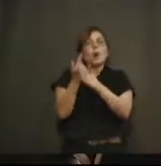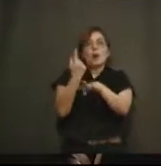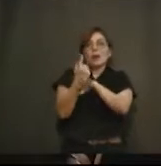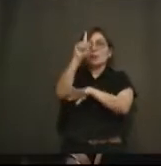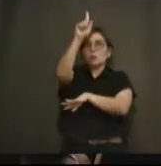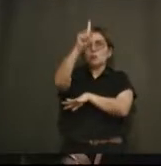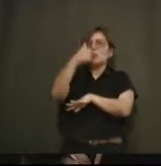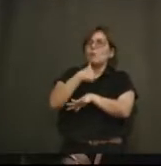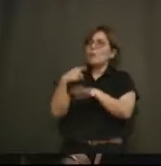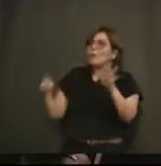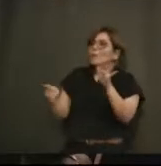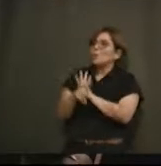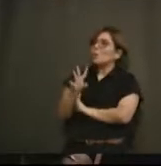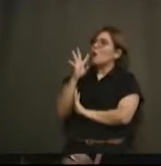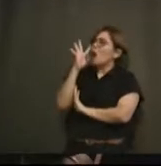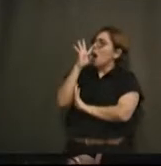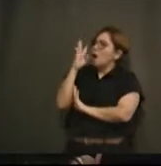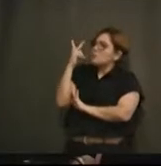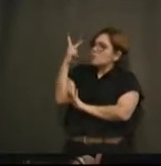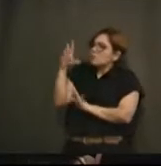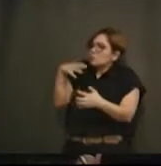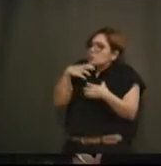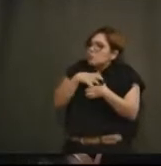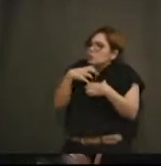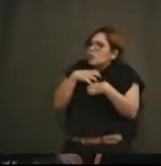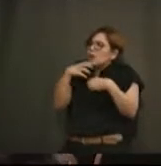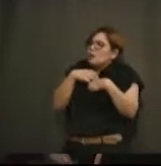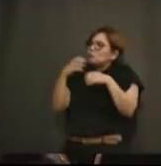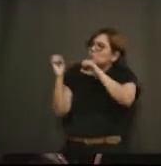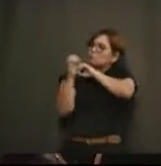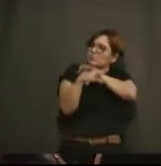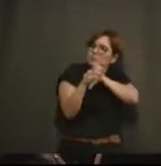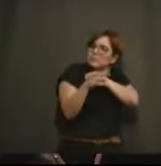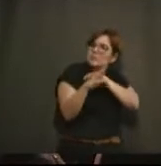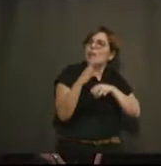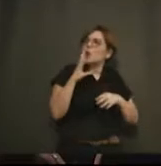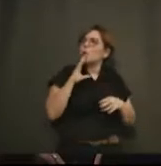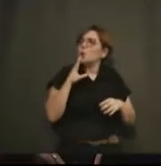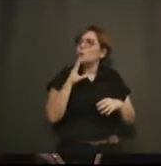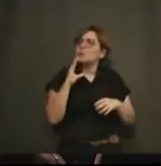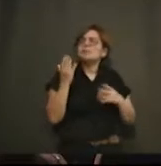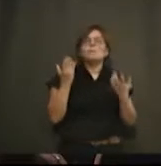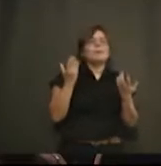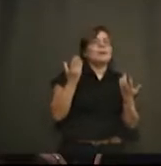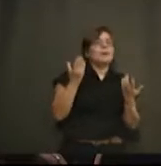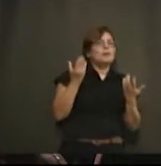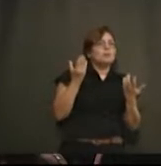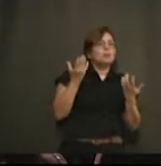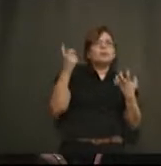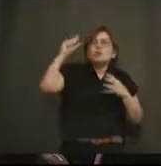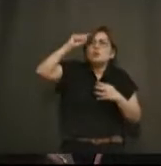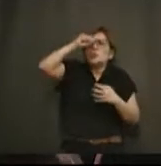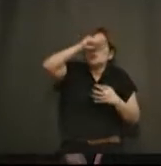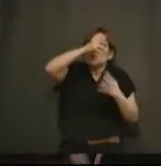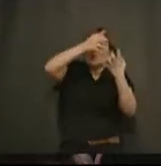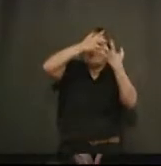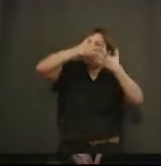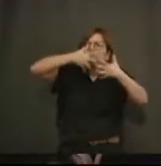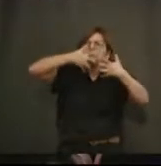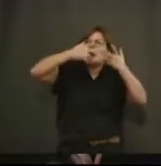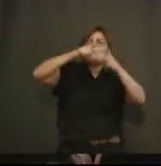forma de trazer conhecimentos que a gente sabe são extremamente densos, mas de uma forma que consigam